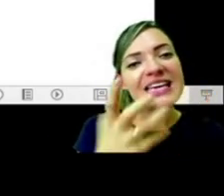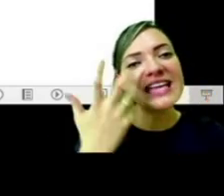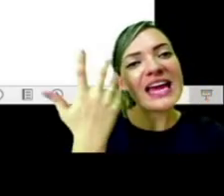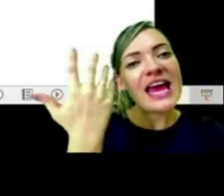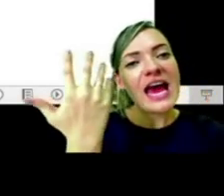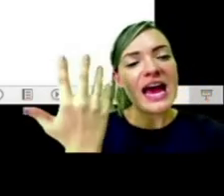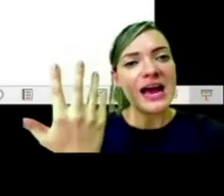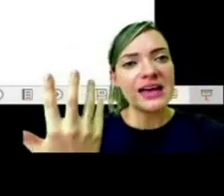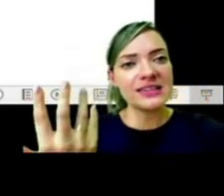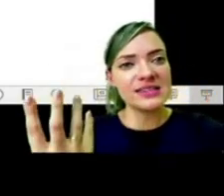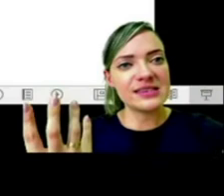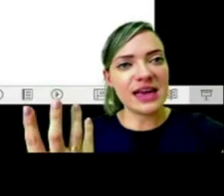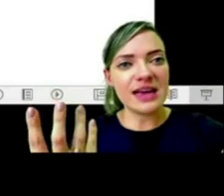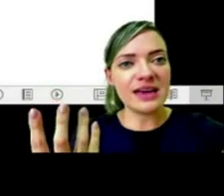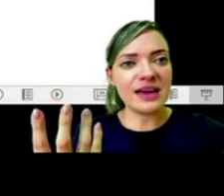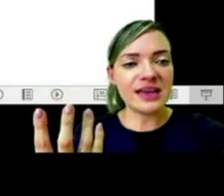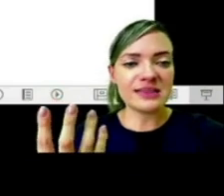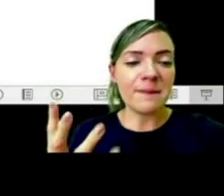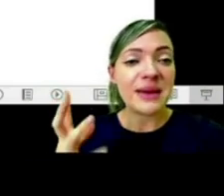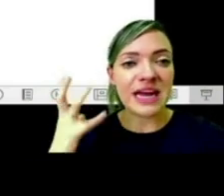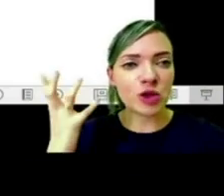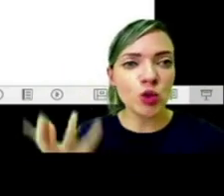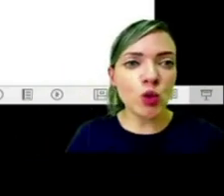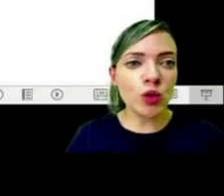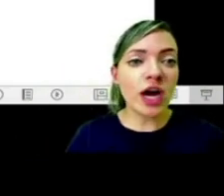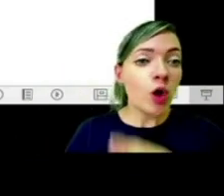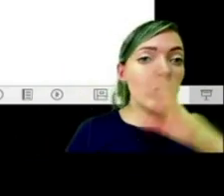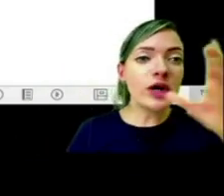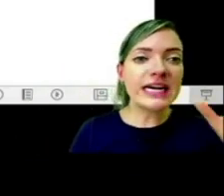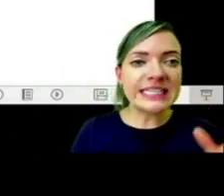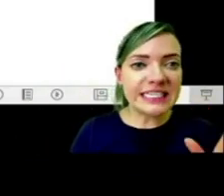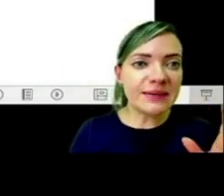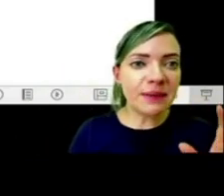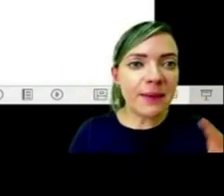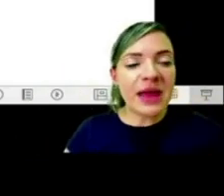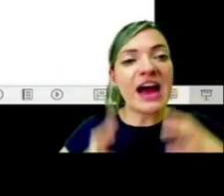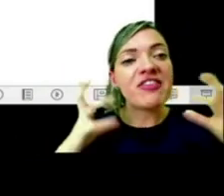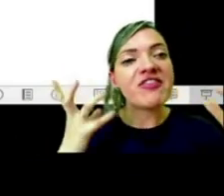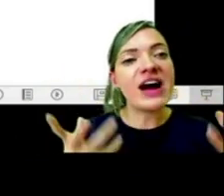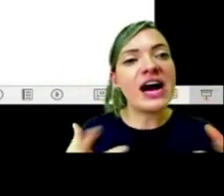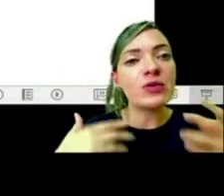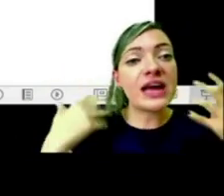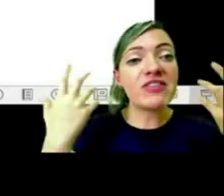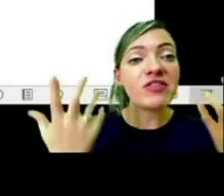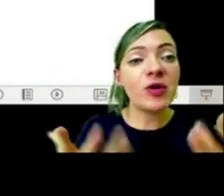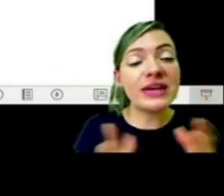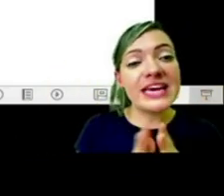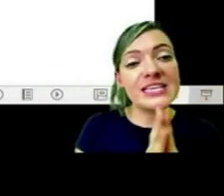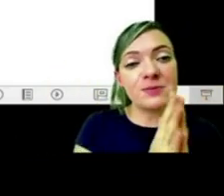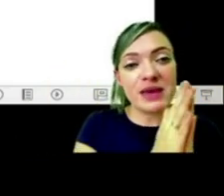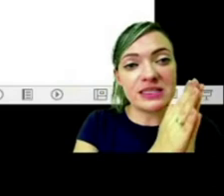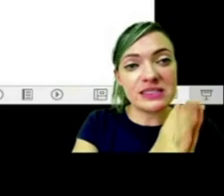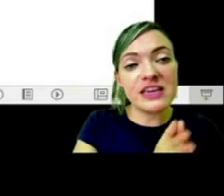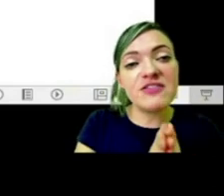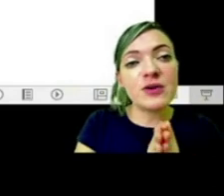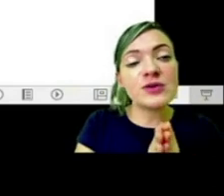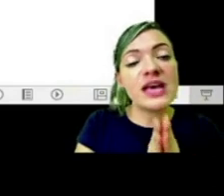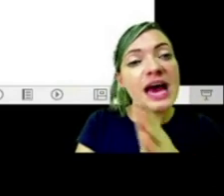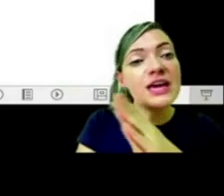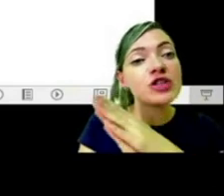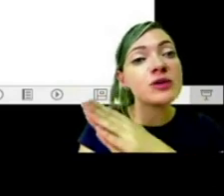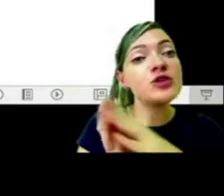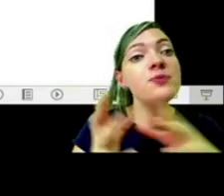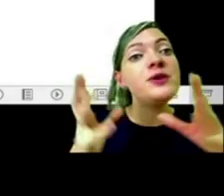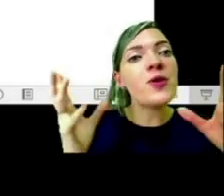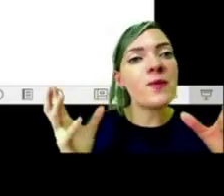dele, que tem a temperatura, o clima, a fauna, a flora